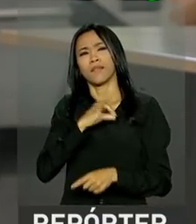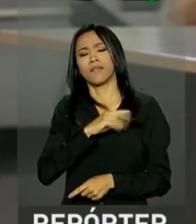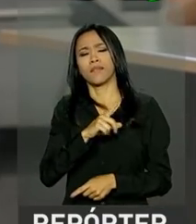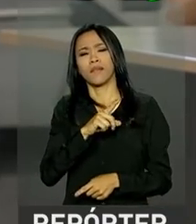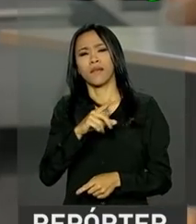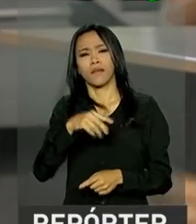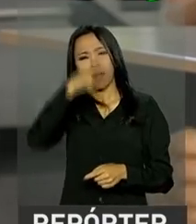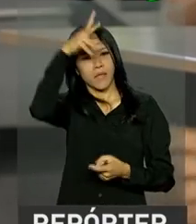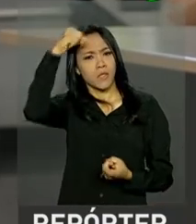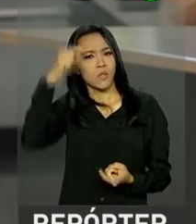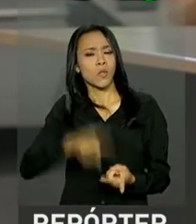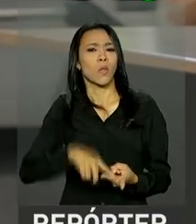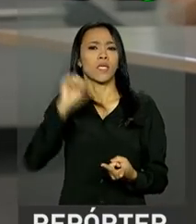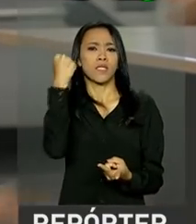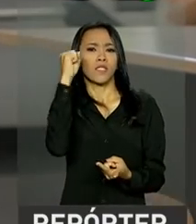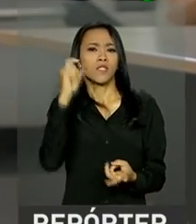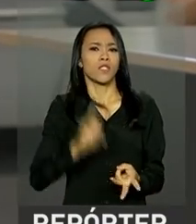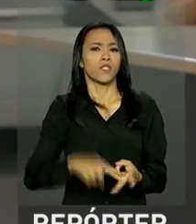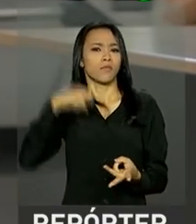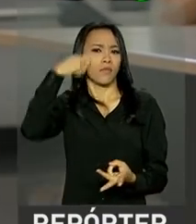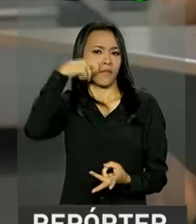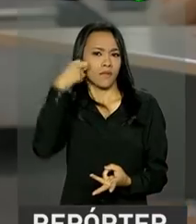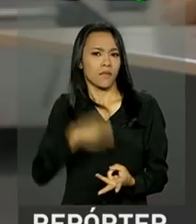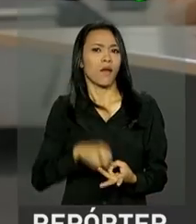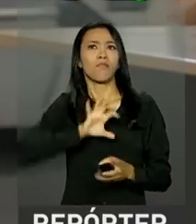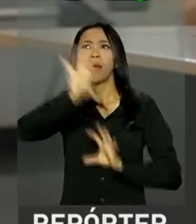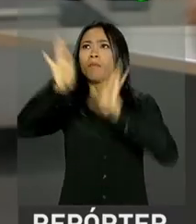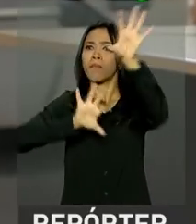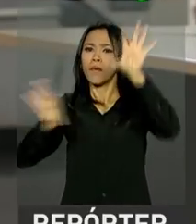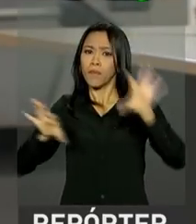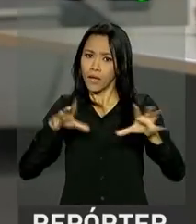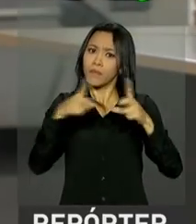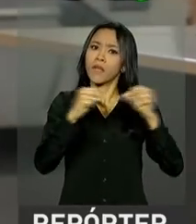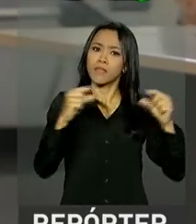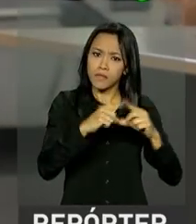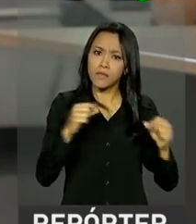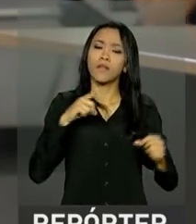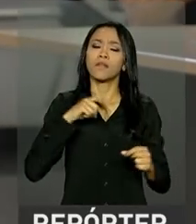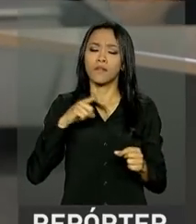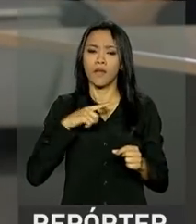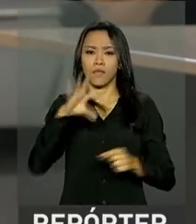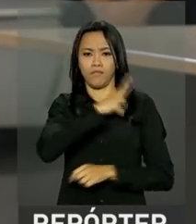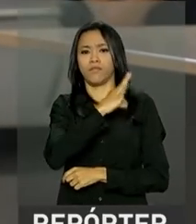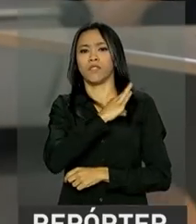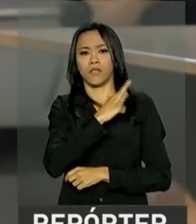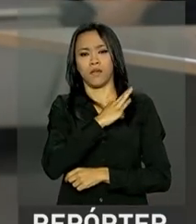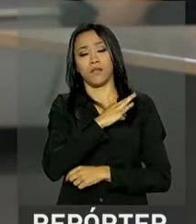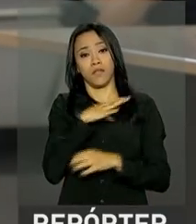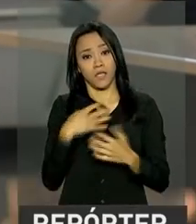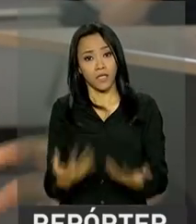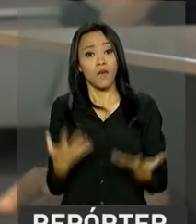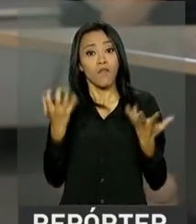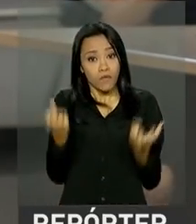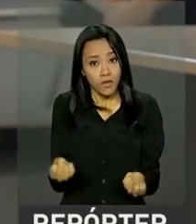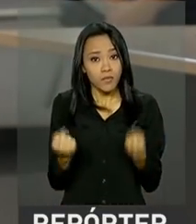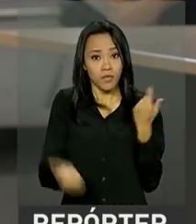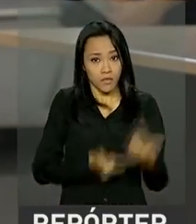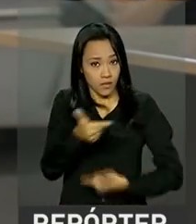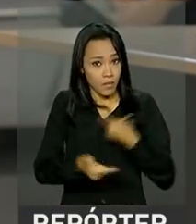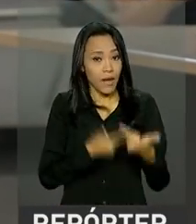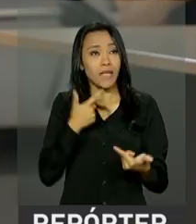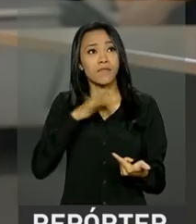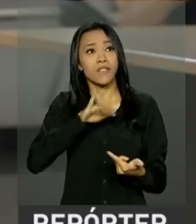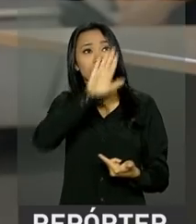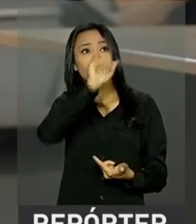sergipe no rio grande do norte tem que fazer uma e tem em brasília também uma pequena reserva então nós vamos trabalhar às vezes tem que manejar